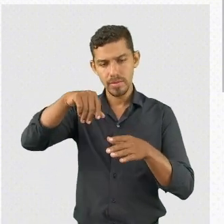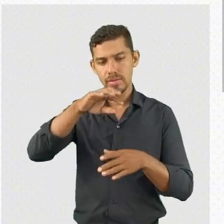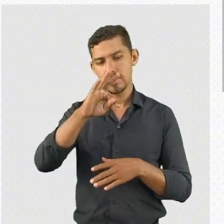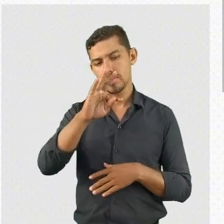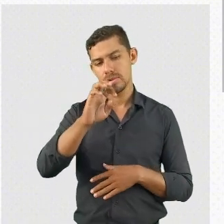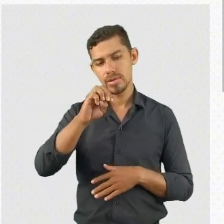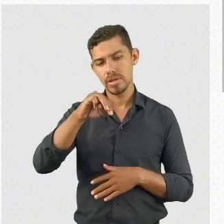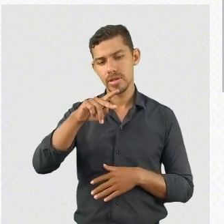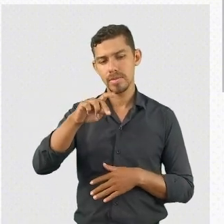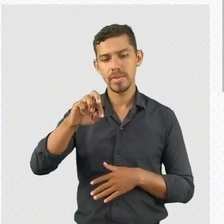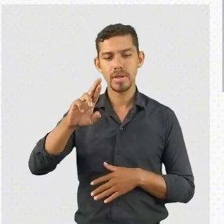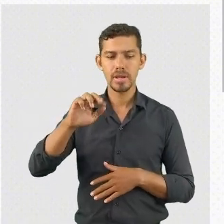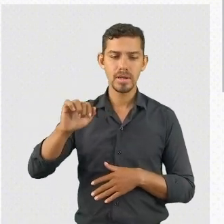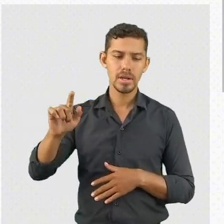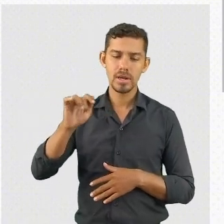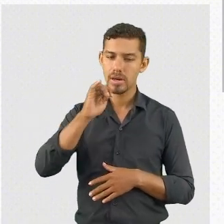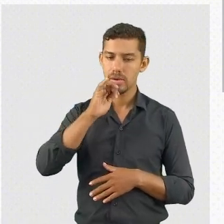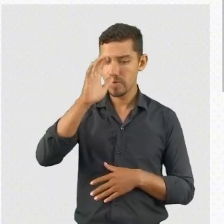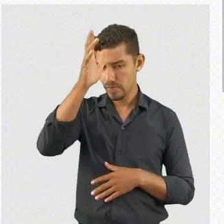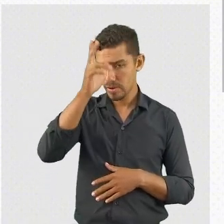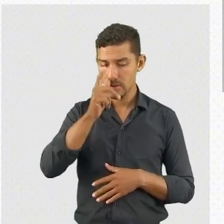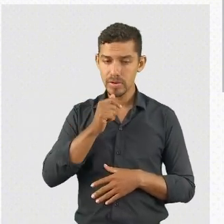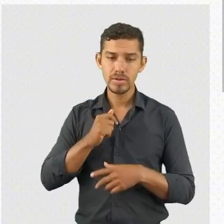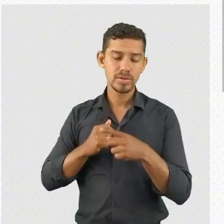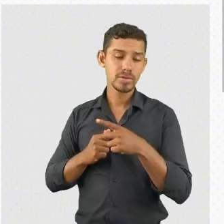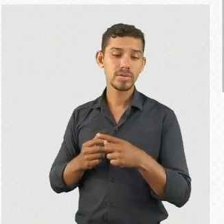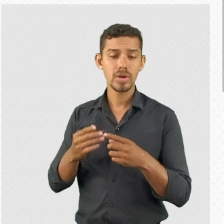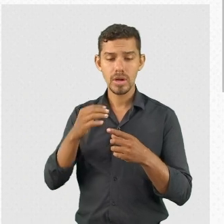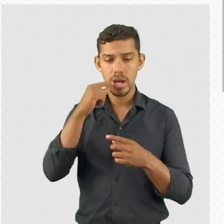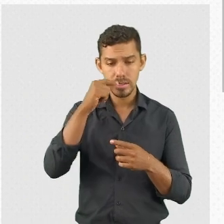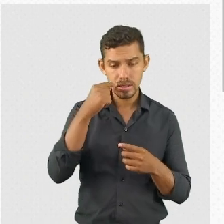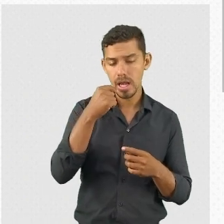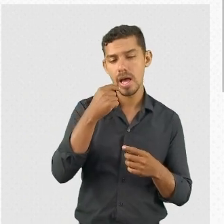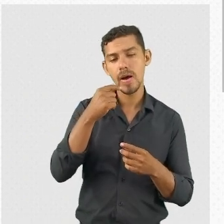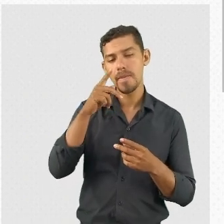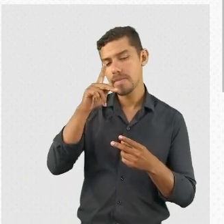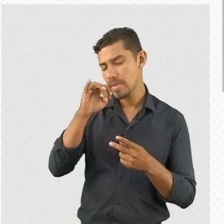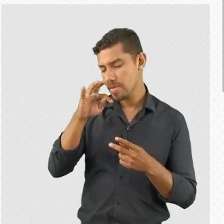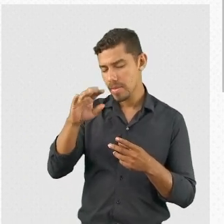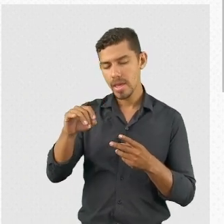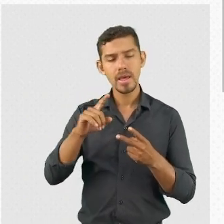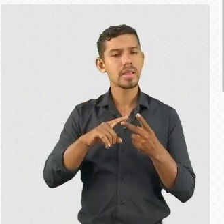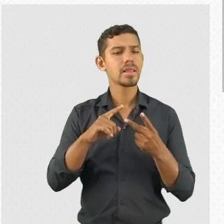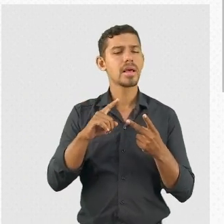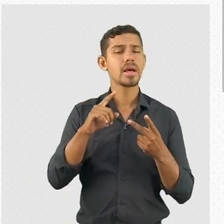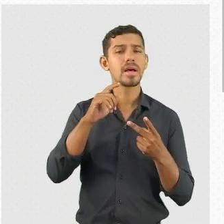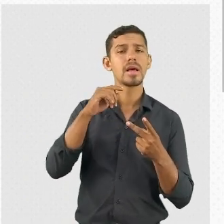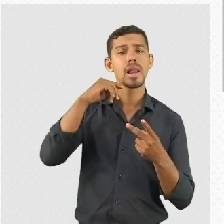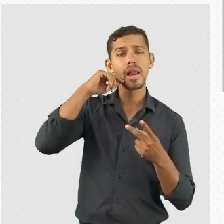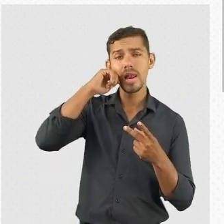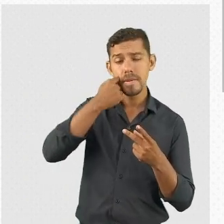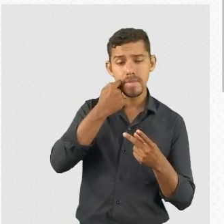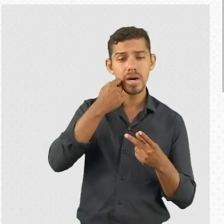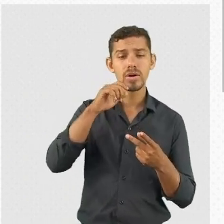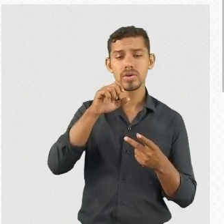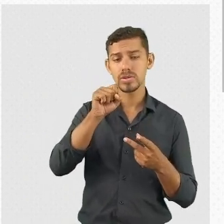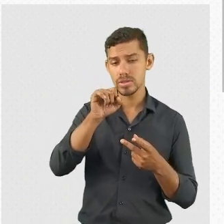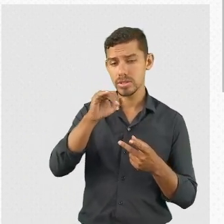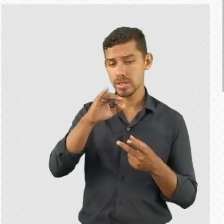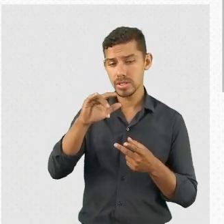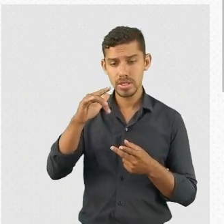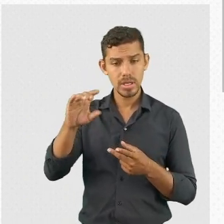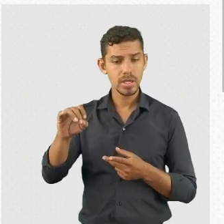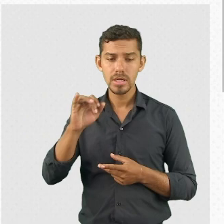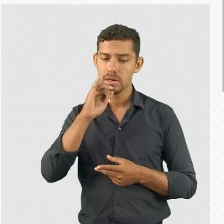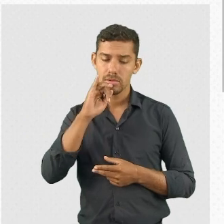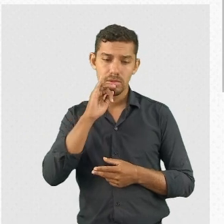frango, tá bom? Então, seria você colocar sal, pimenta, limão siciliano e você